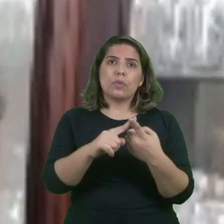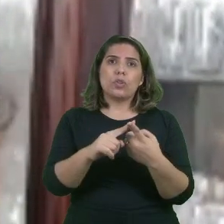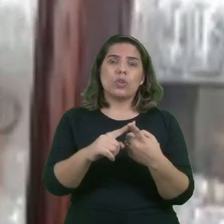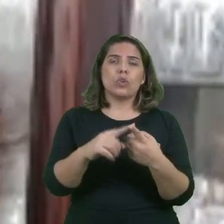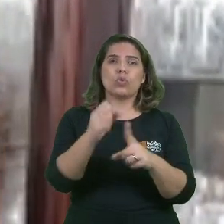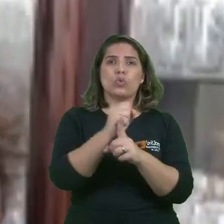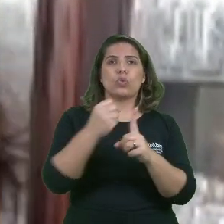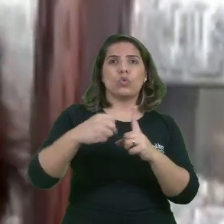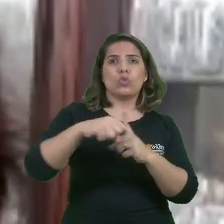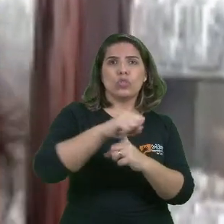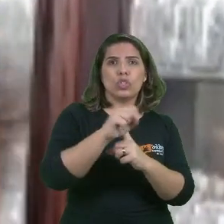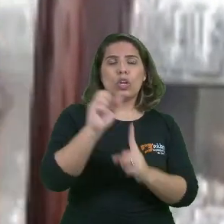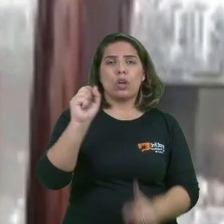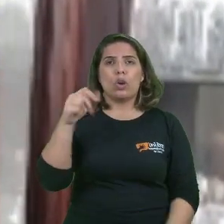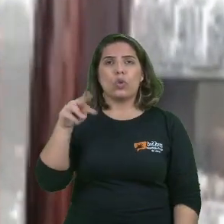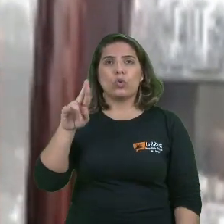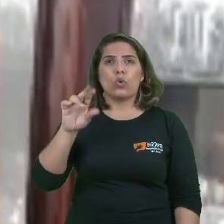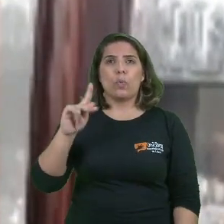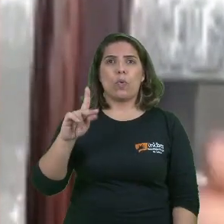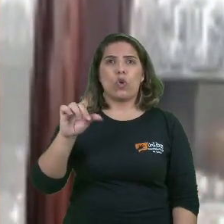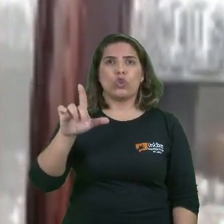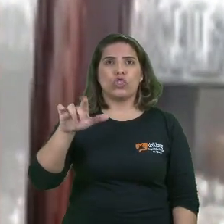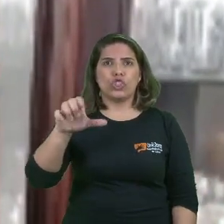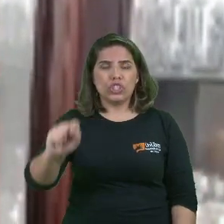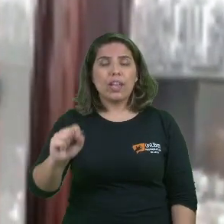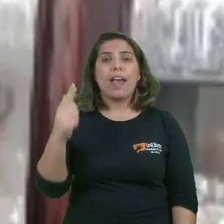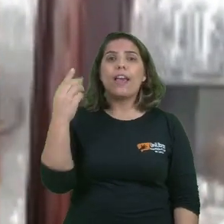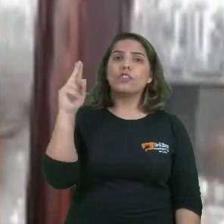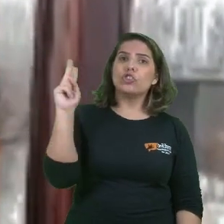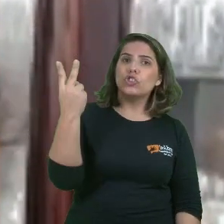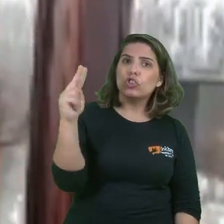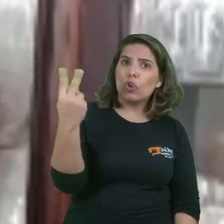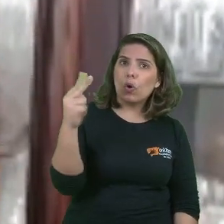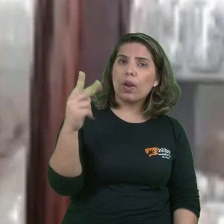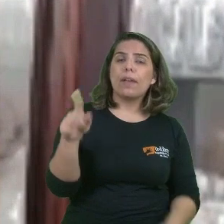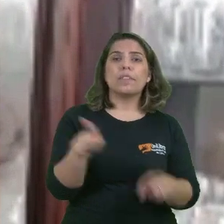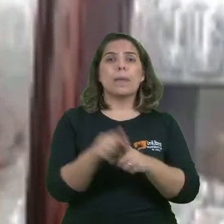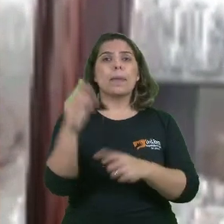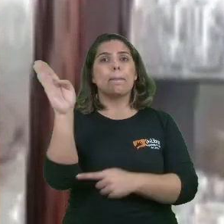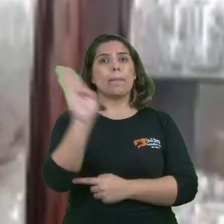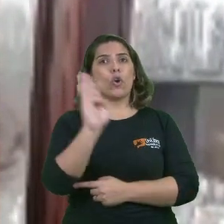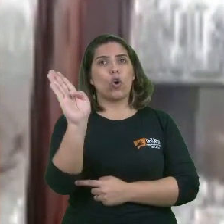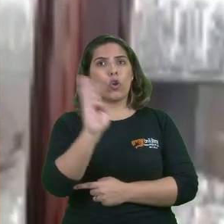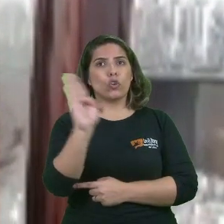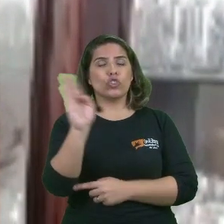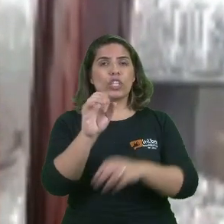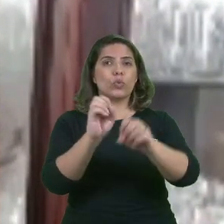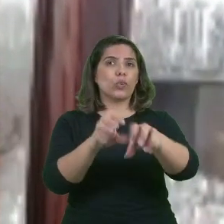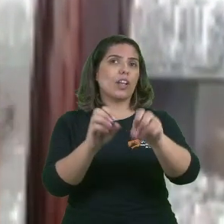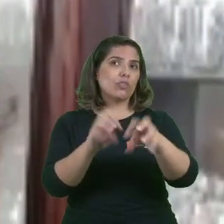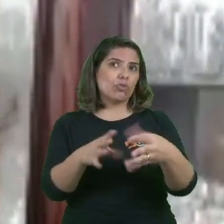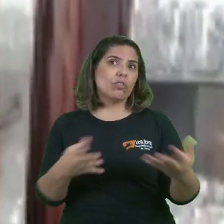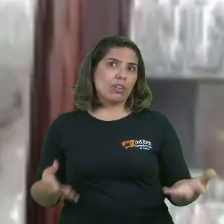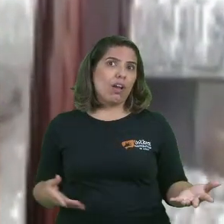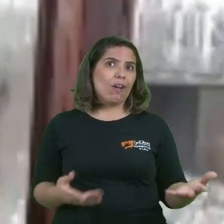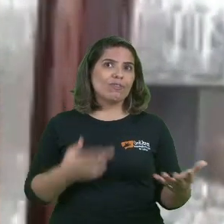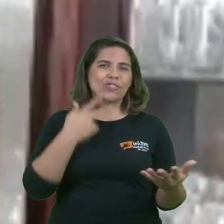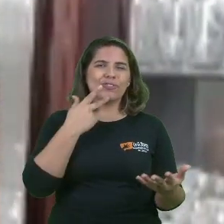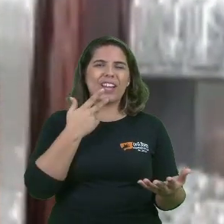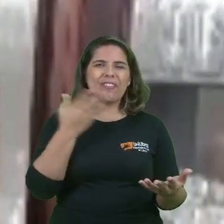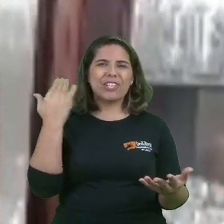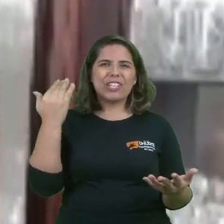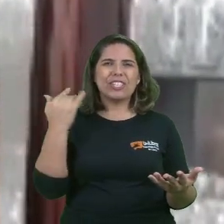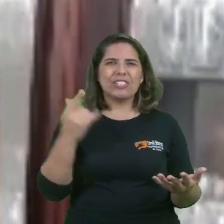sociologia a antropologia a história mas também a teologia Educacional poesia a